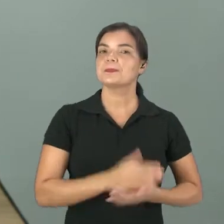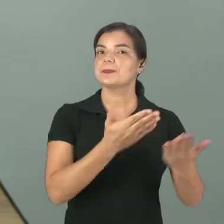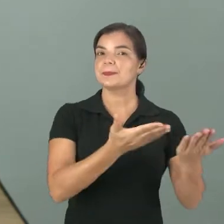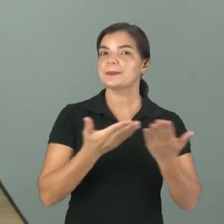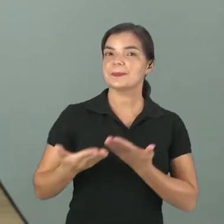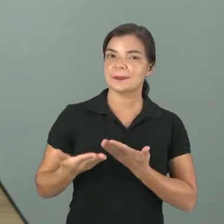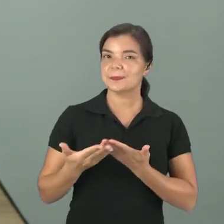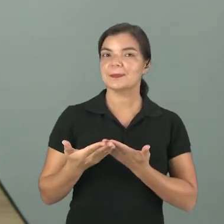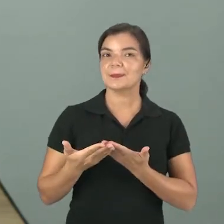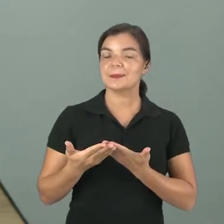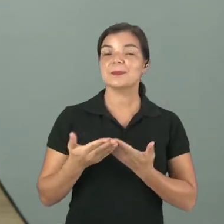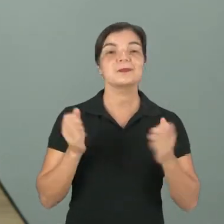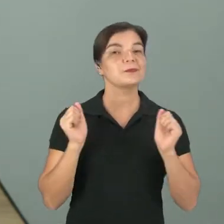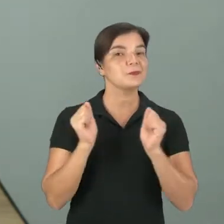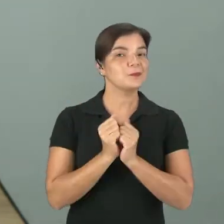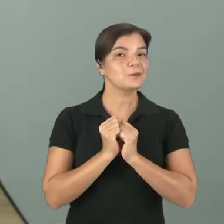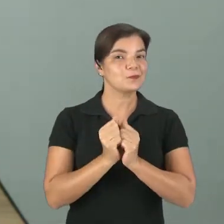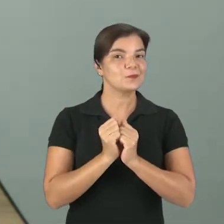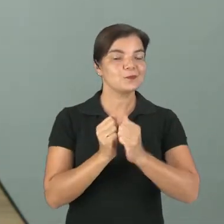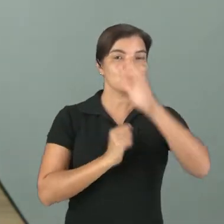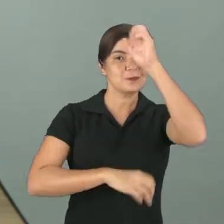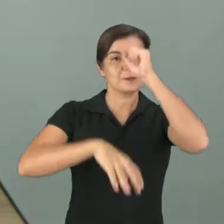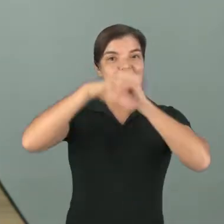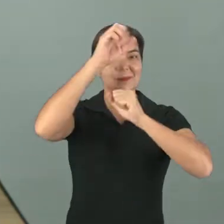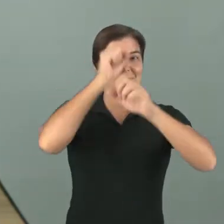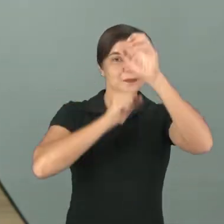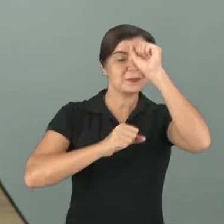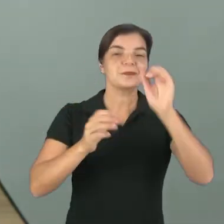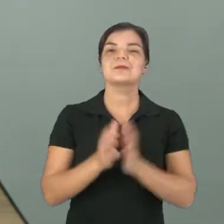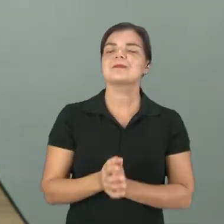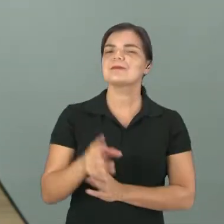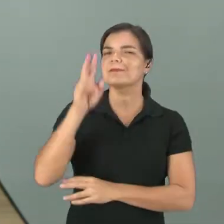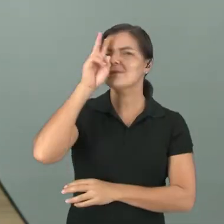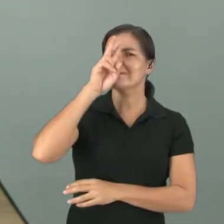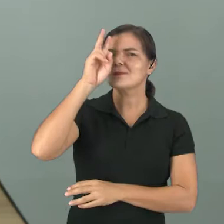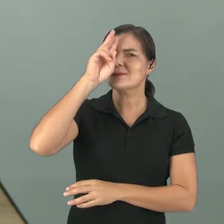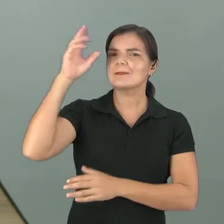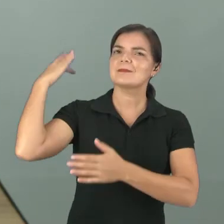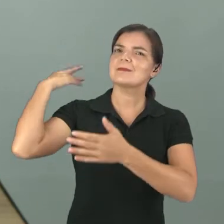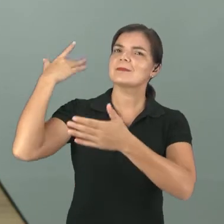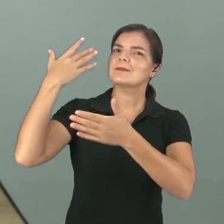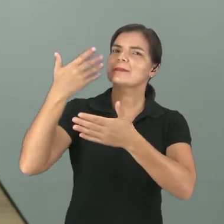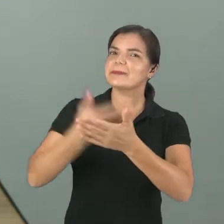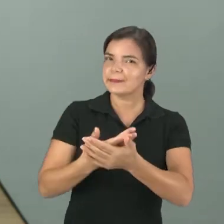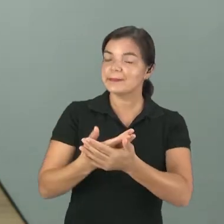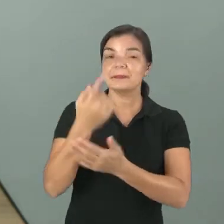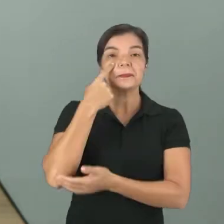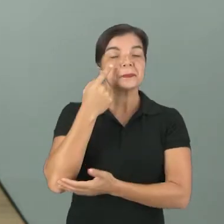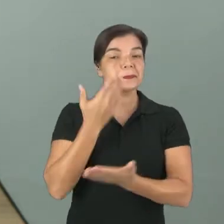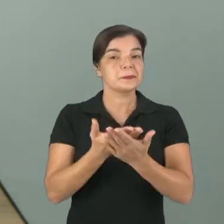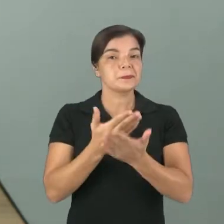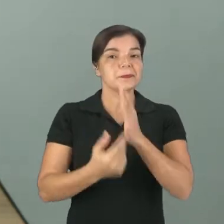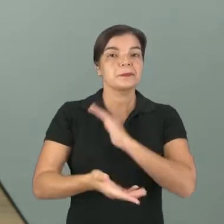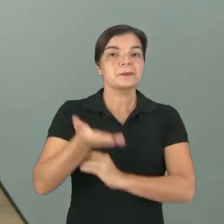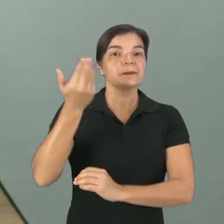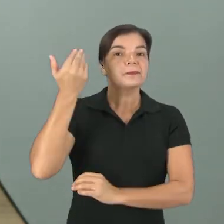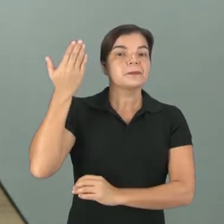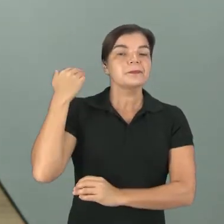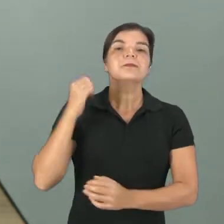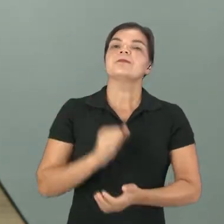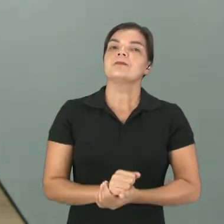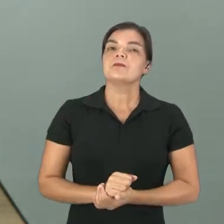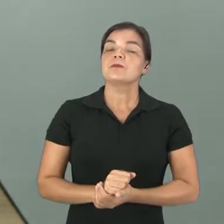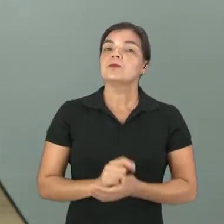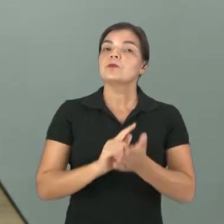te convidar a embarcar comigo nessa aventura do aprendizado. Vamos relembrar o que estávamos estudando? Vimos na aula passada sobre